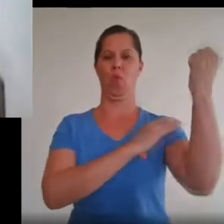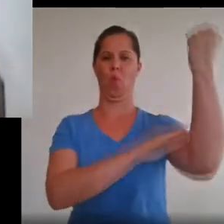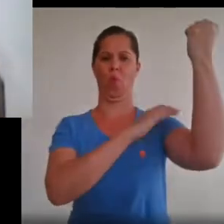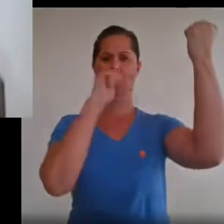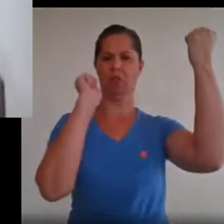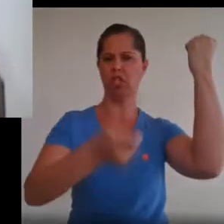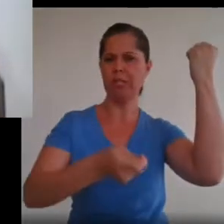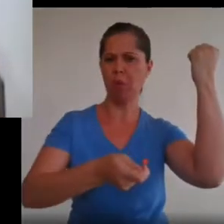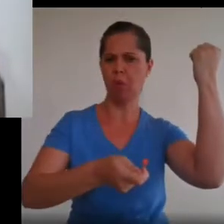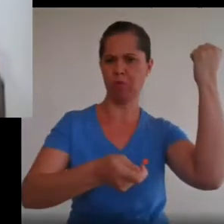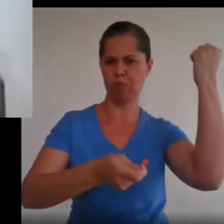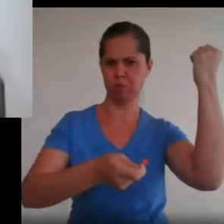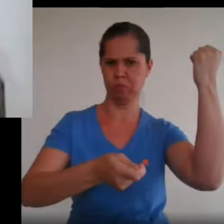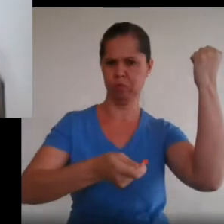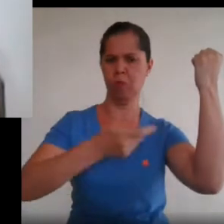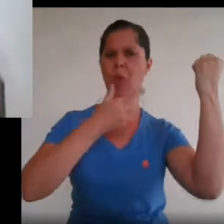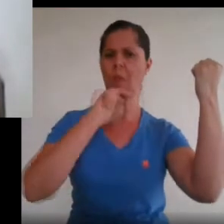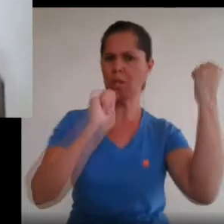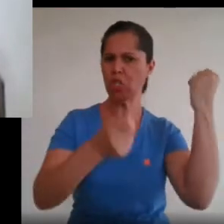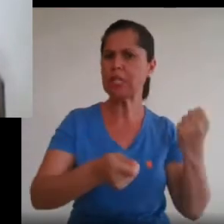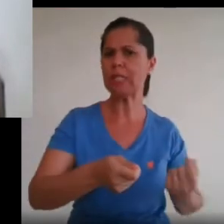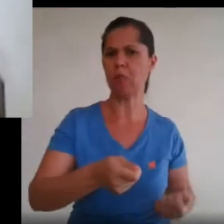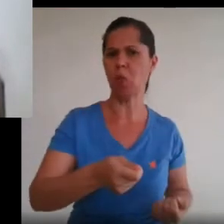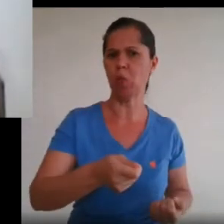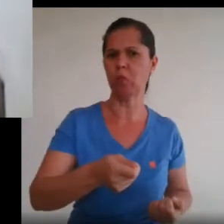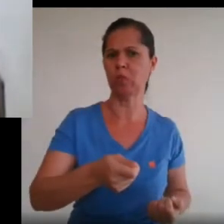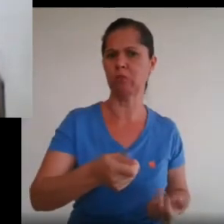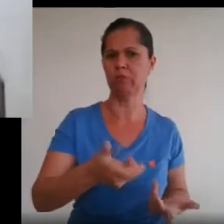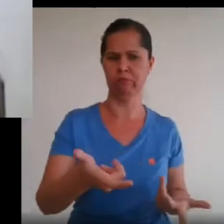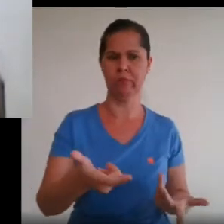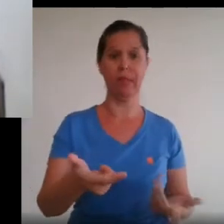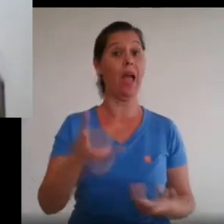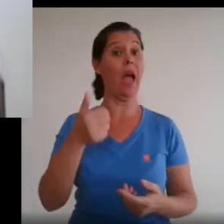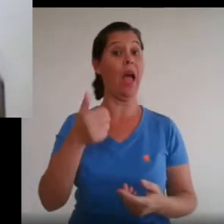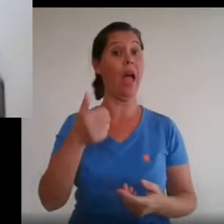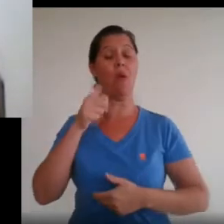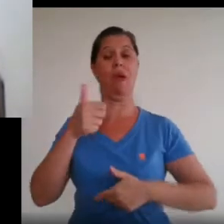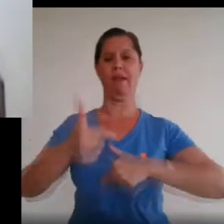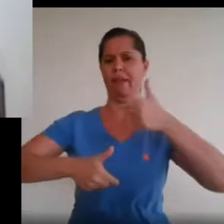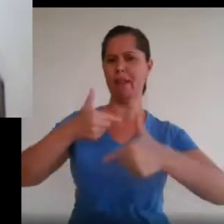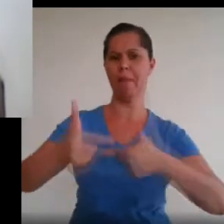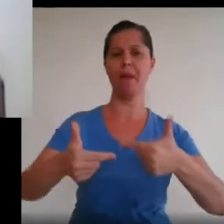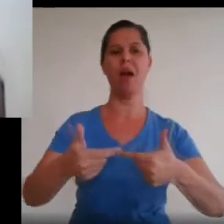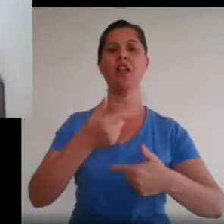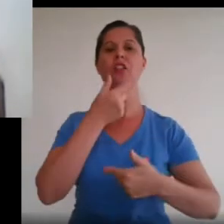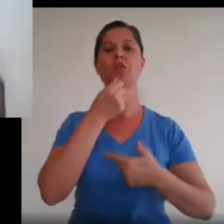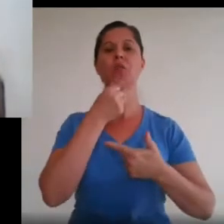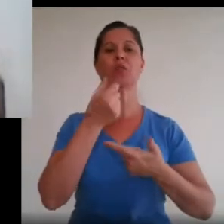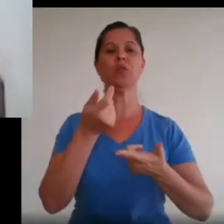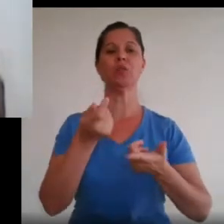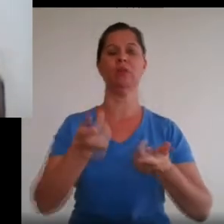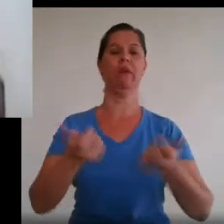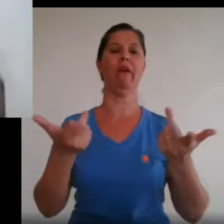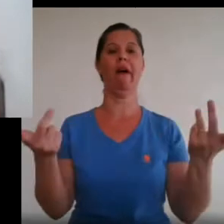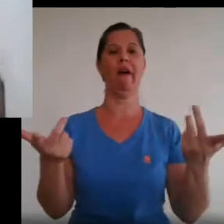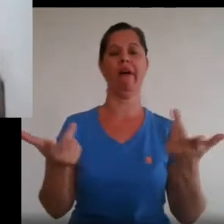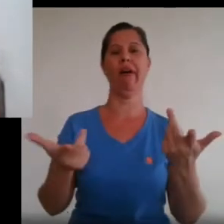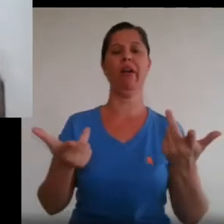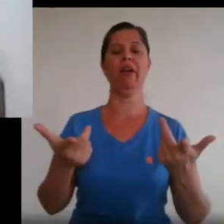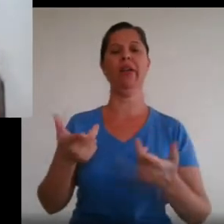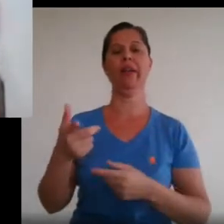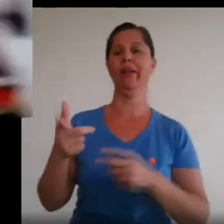machismo. Quem é que tem que lutar? É a mulher que vai à luta. Eu que tenho que me esquivar dos malditos